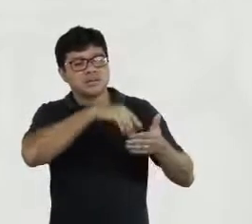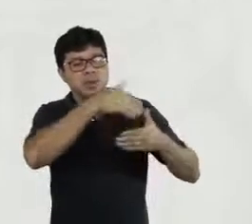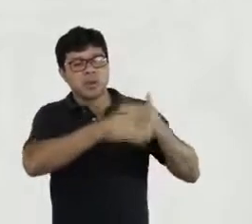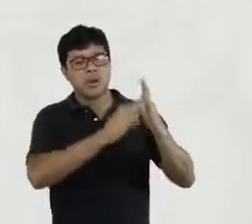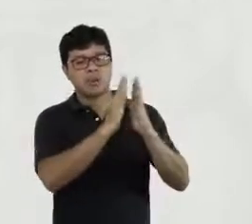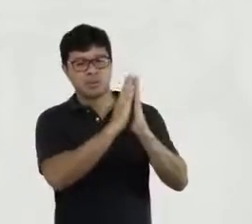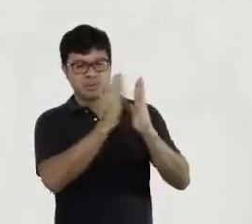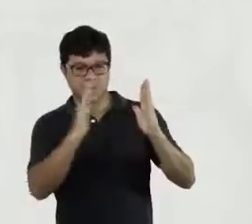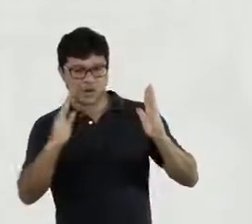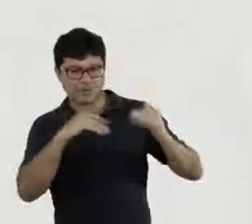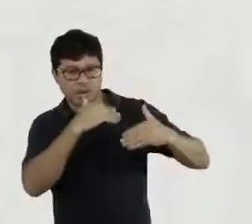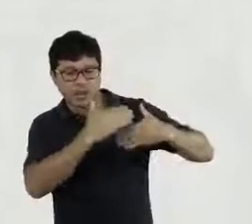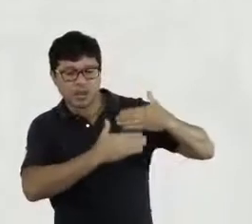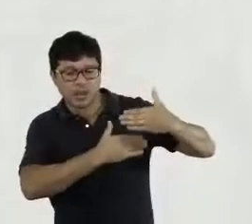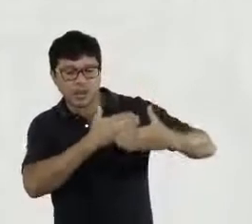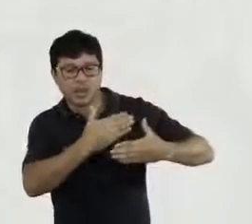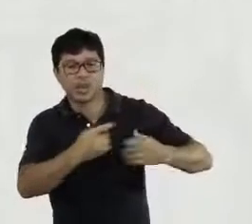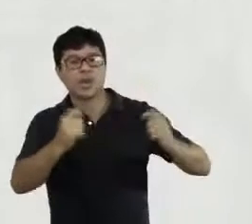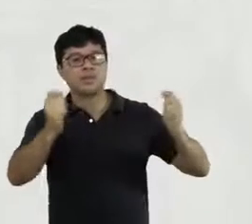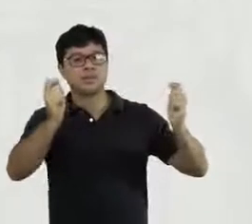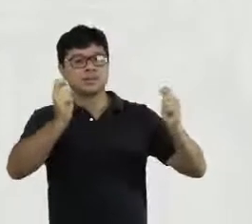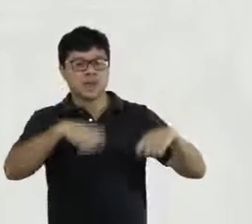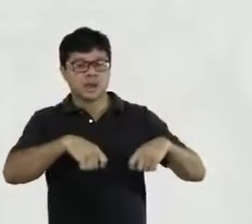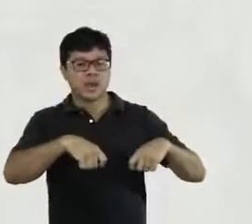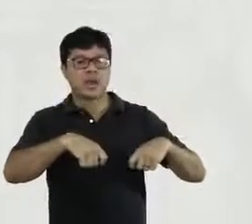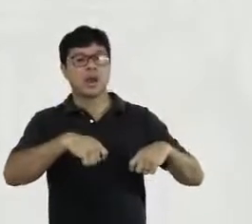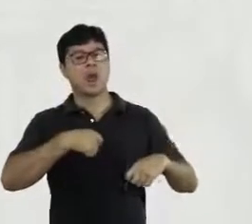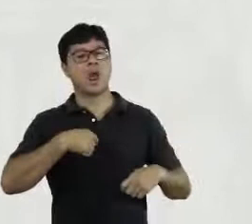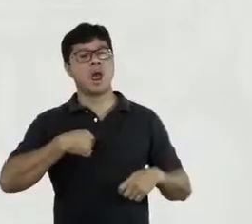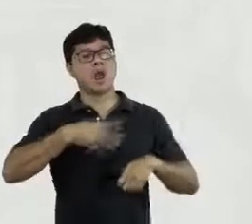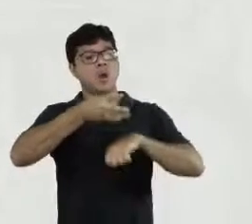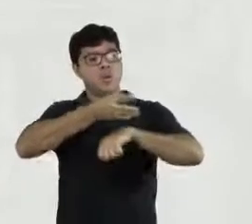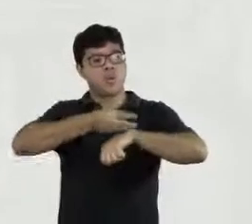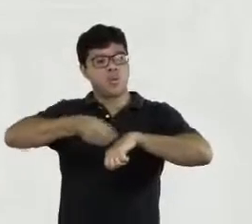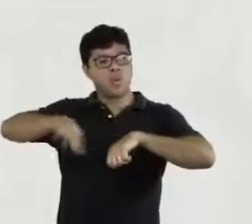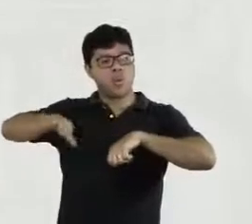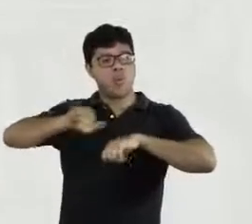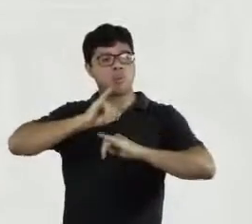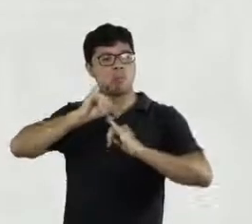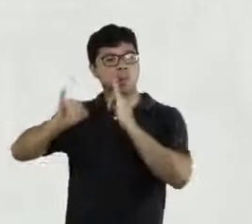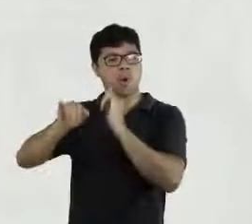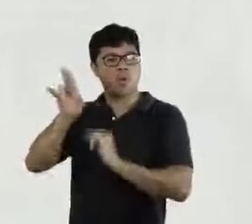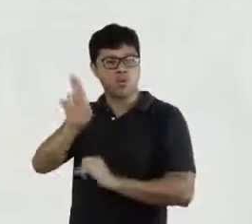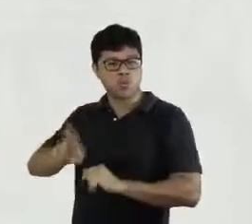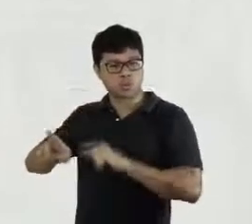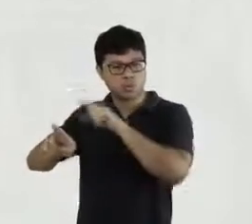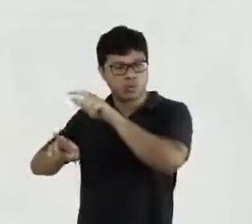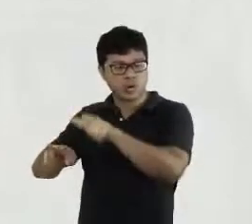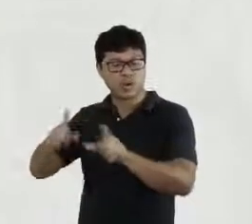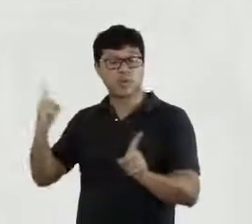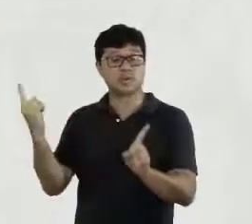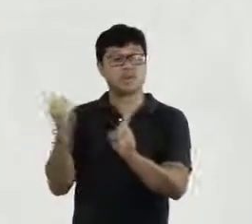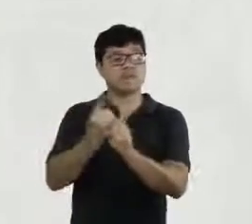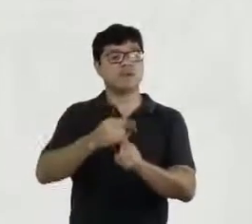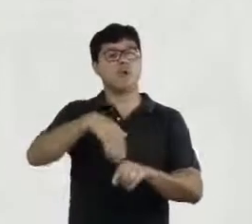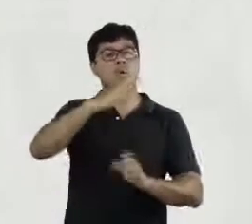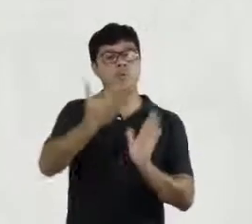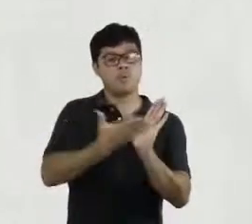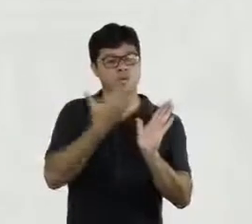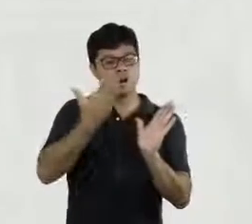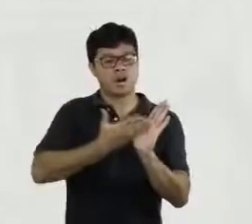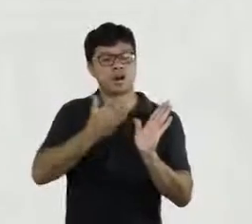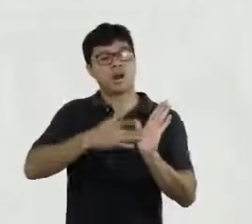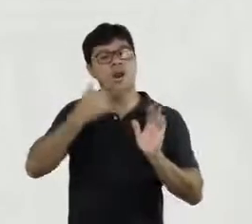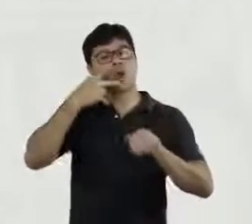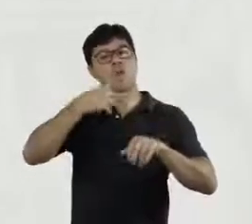bibliográfica, permite que, ao informar, o meu usuário possa identificar a obra